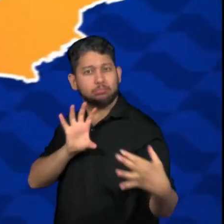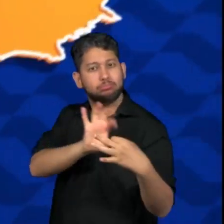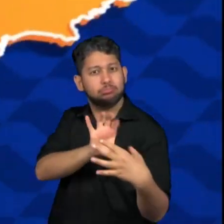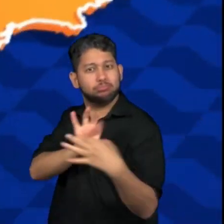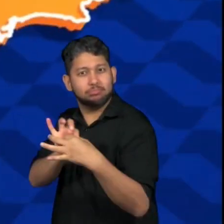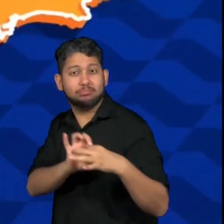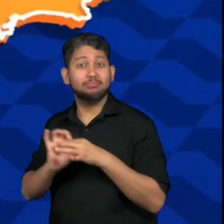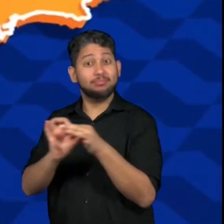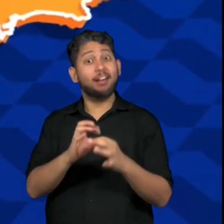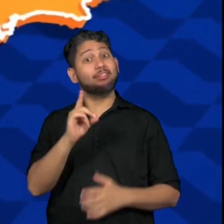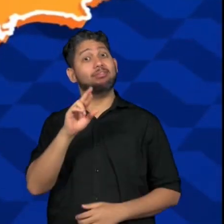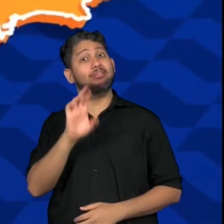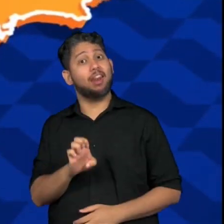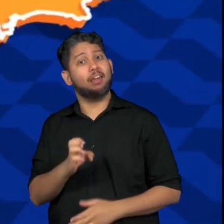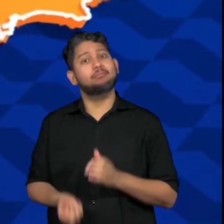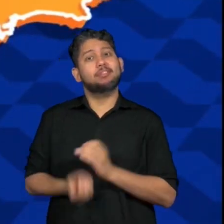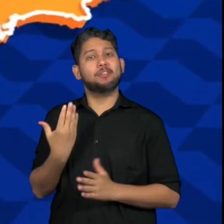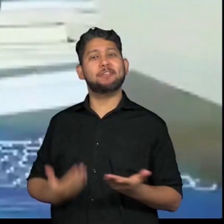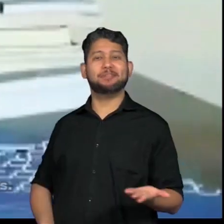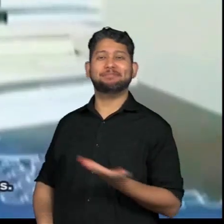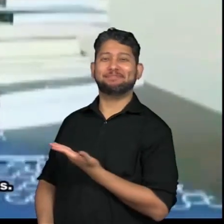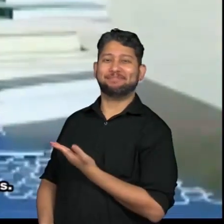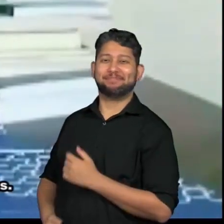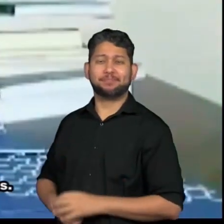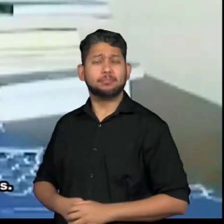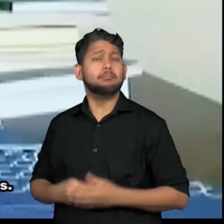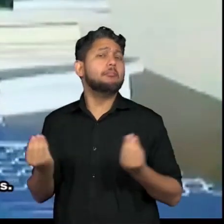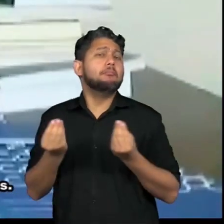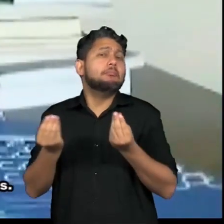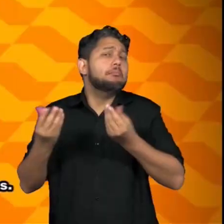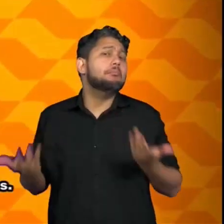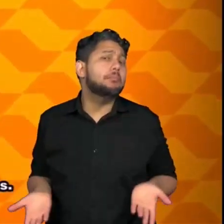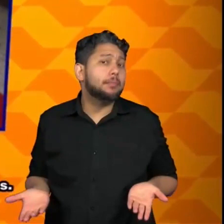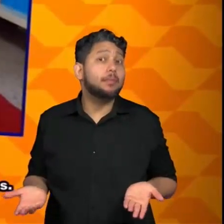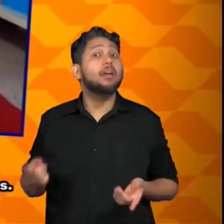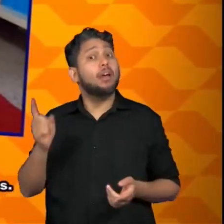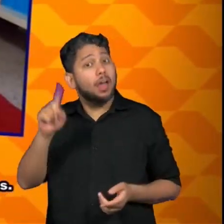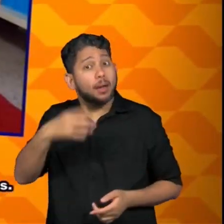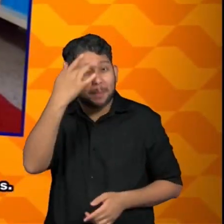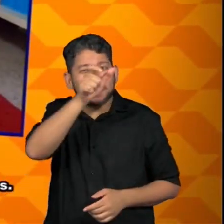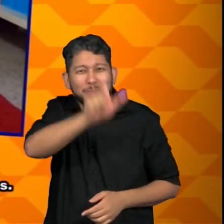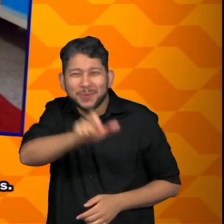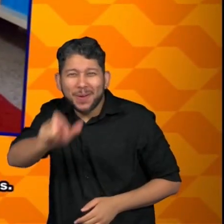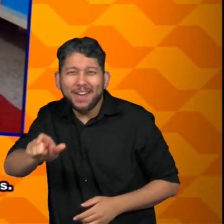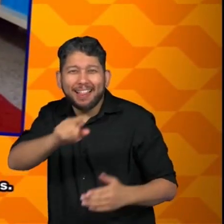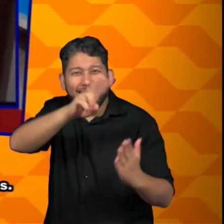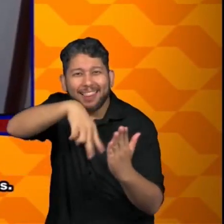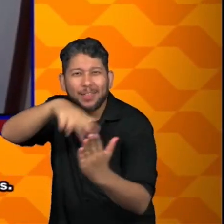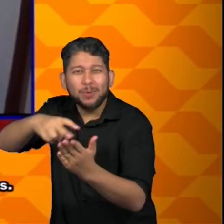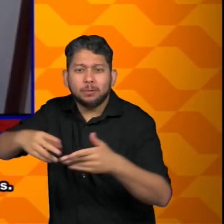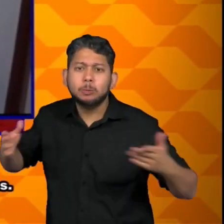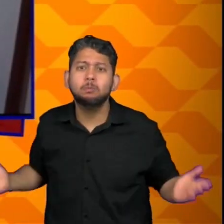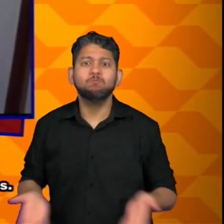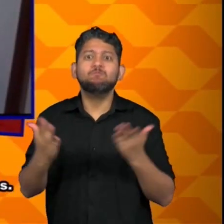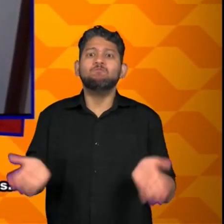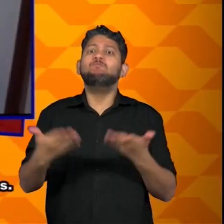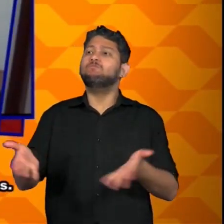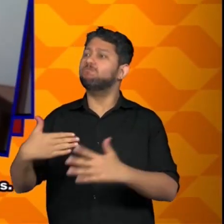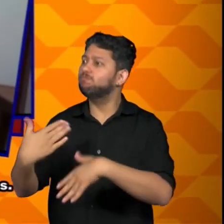de Itararé com o objetivo de fomentar a prática da leitura.